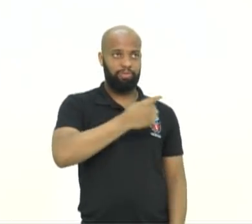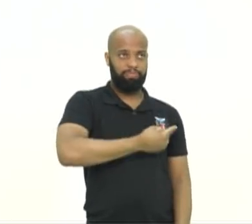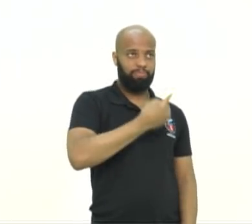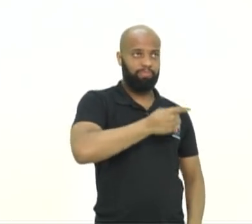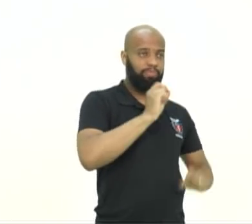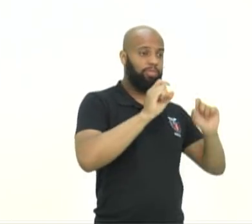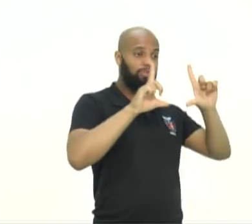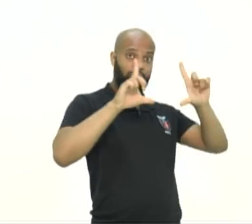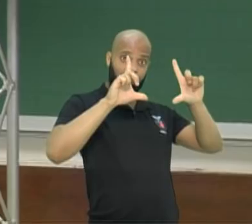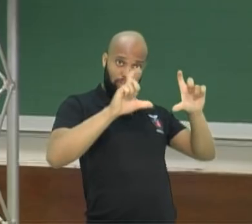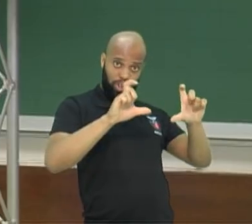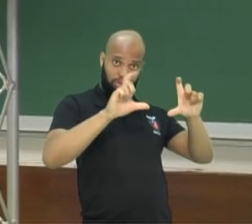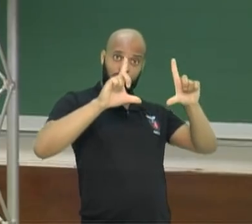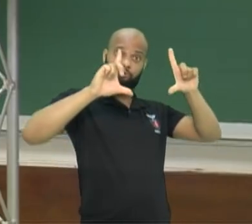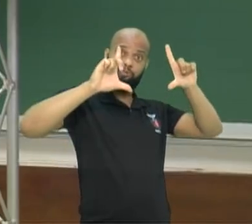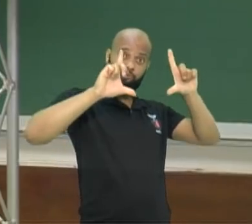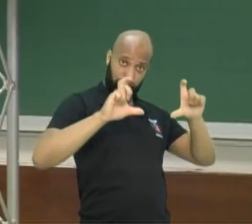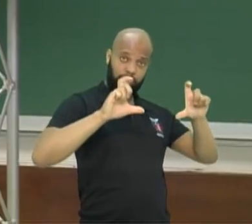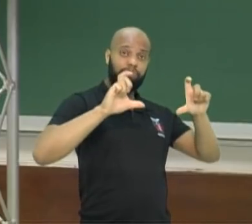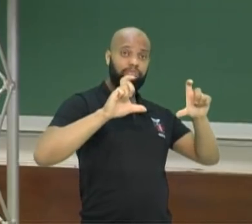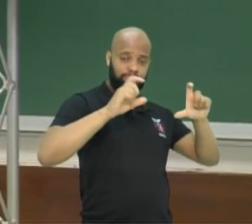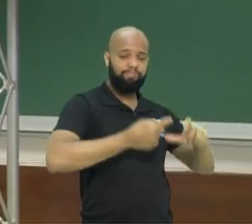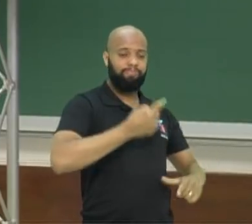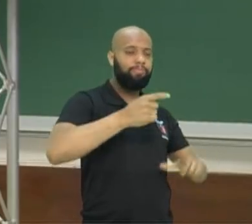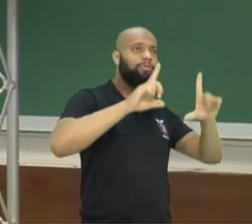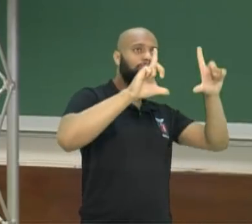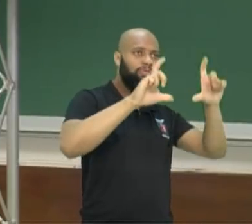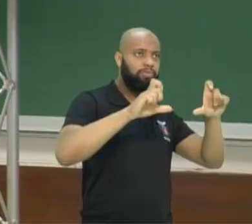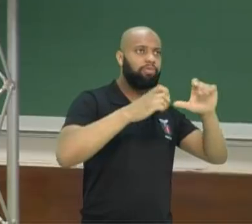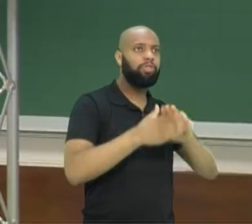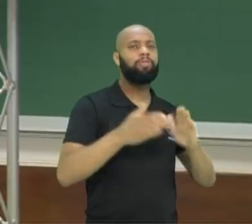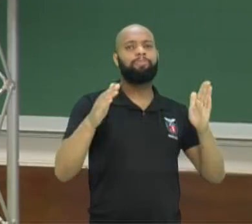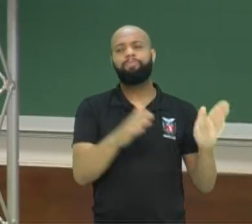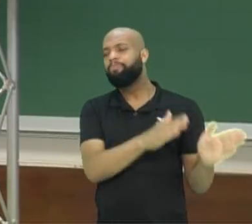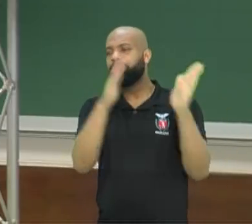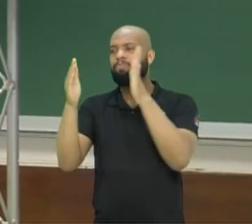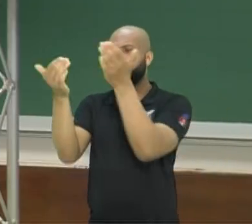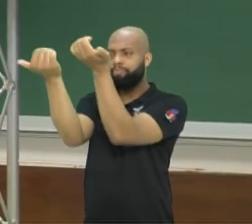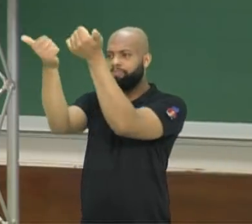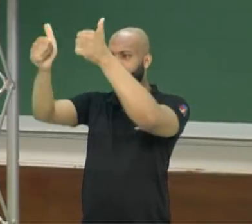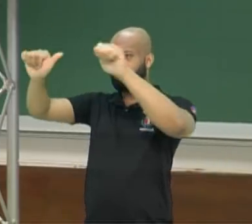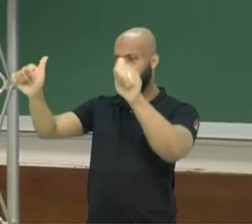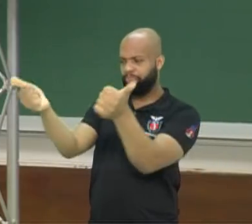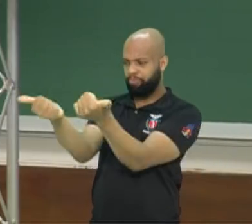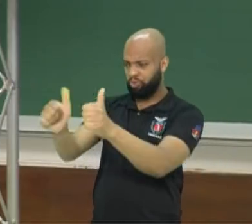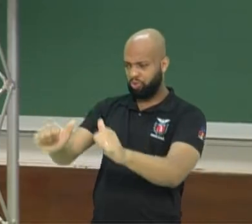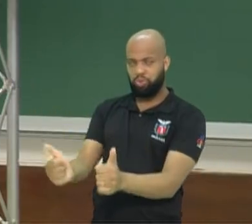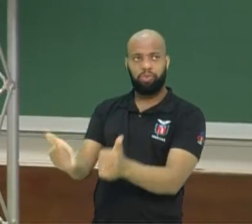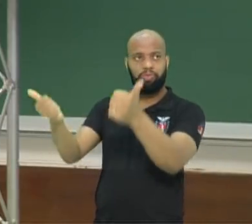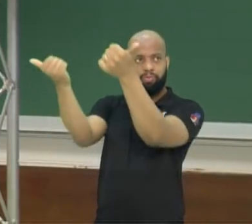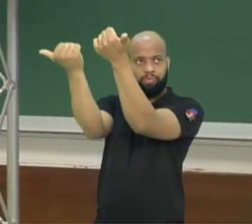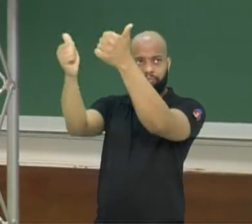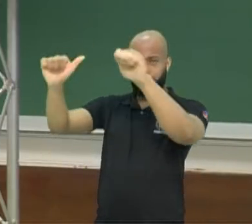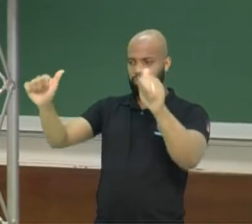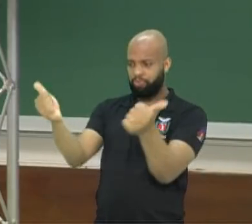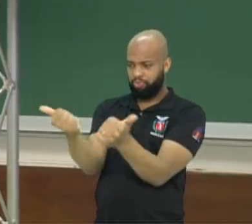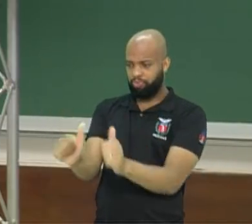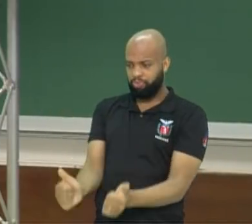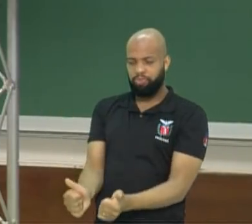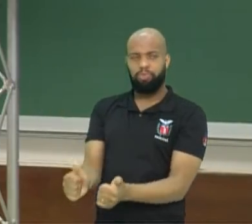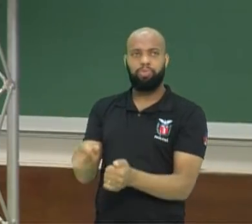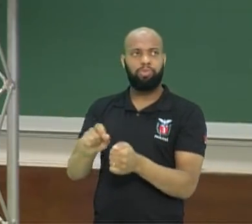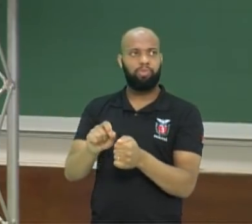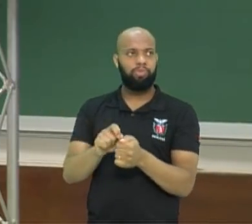tenho uma photography, né? Uma fotografia, certo? E do lado, uma sculpture. A escultura, uma escultura